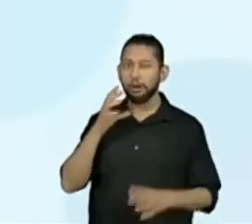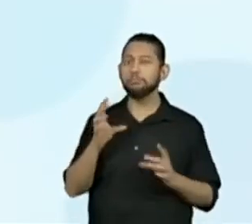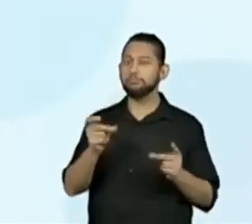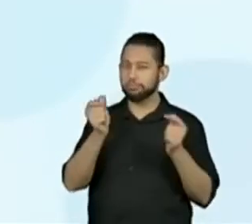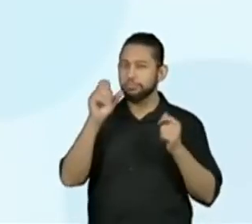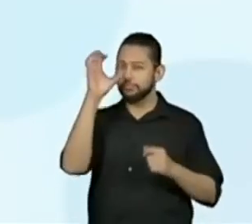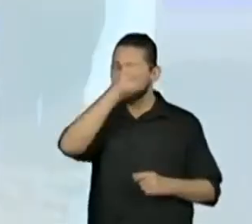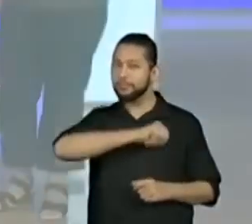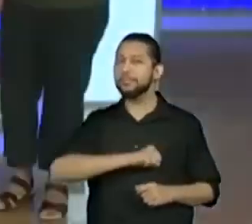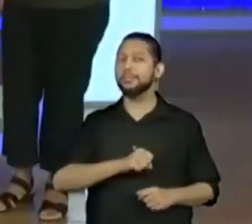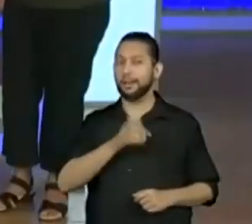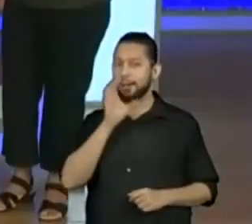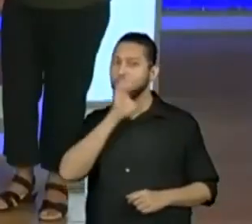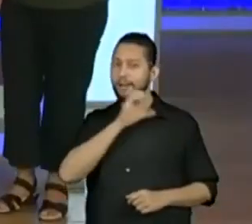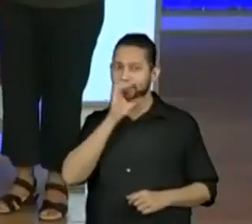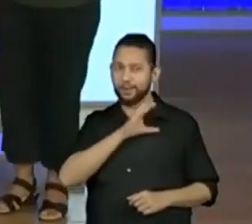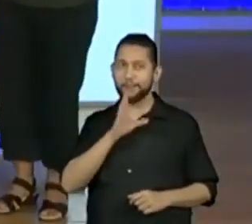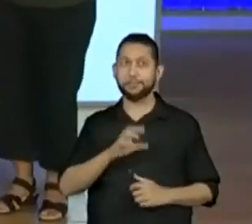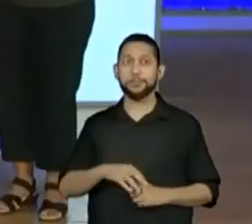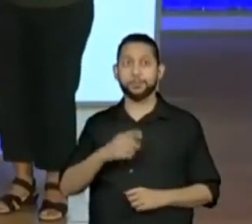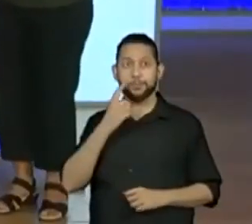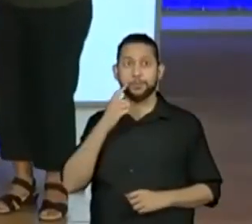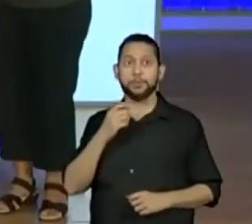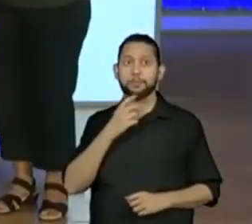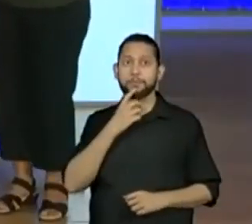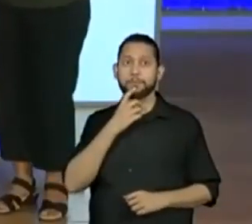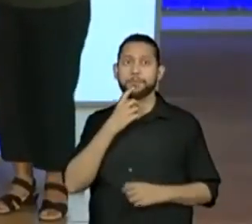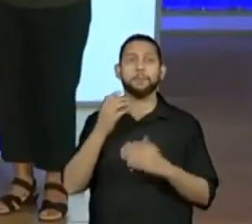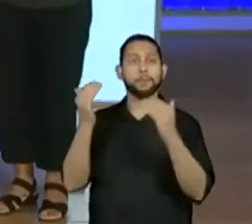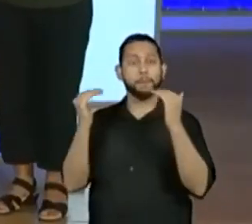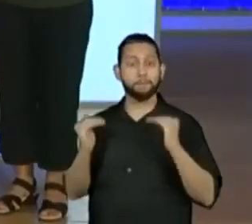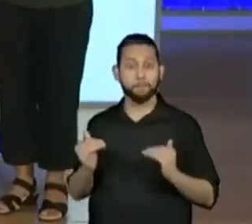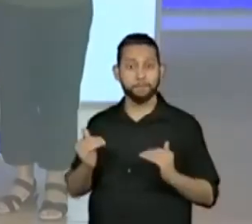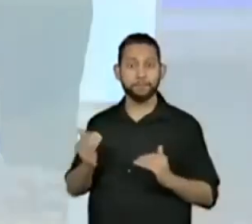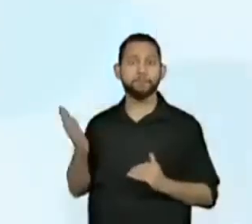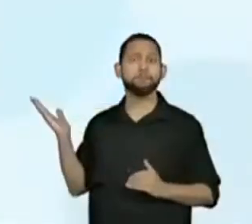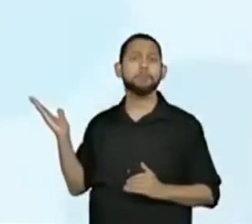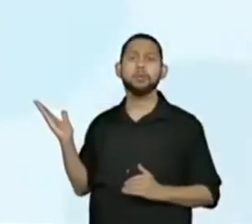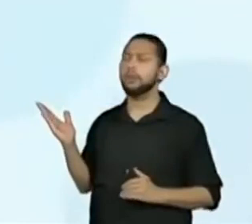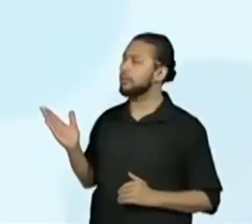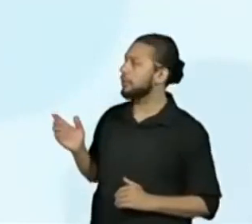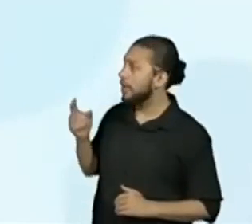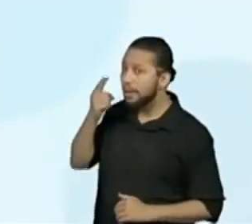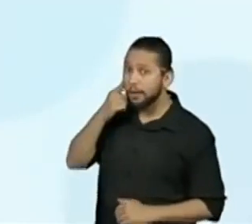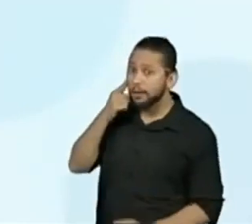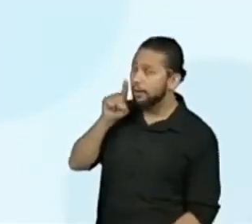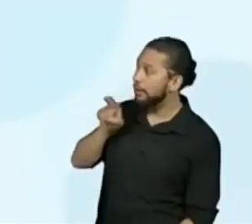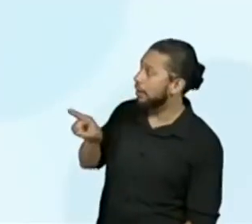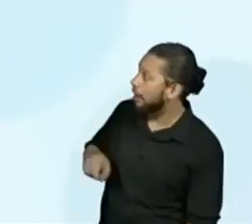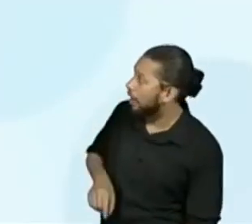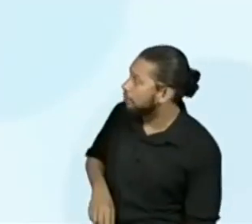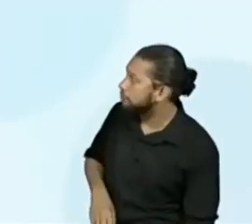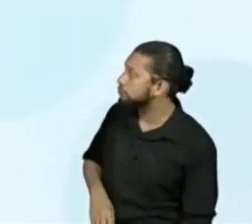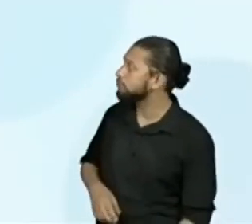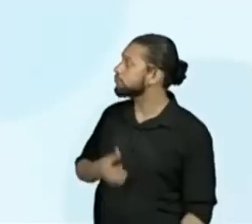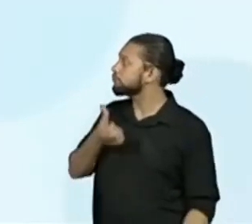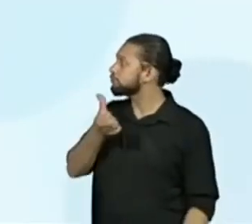Eu tô vendo alunos já falando os outros números aí, hein? Muito bom. E esse número, como que nós podemos fazer a leitura